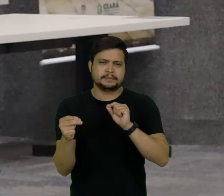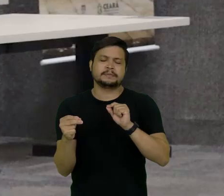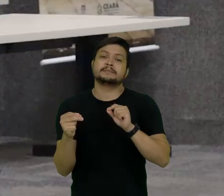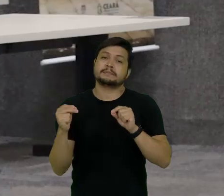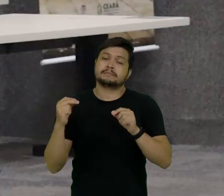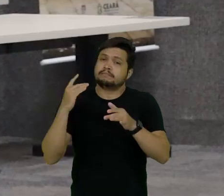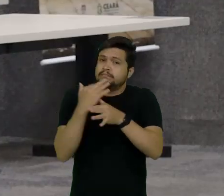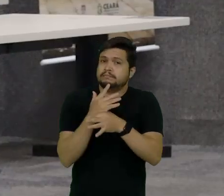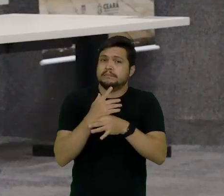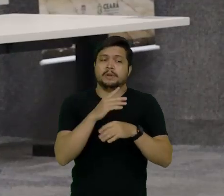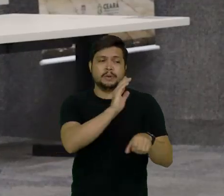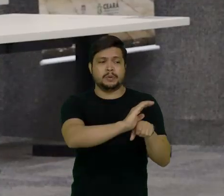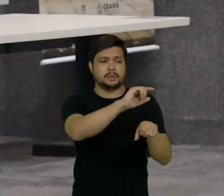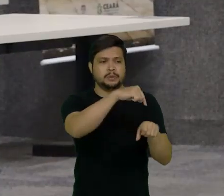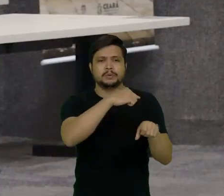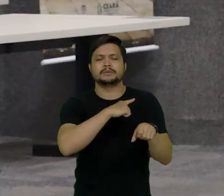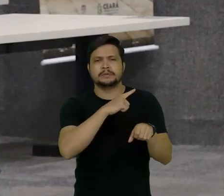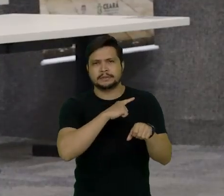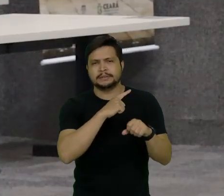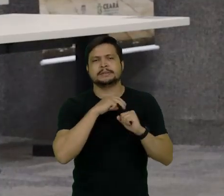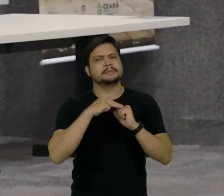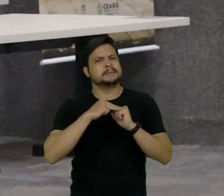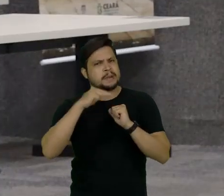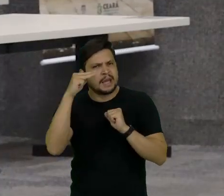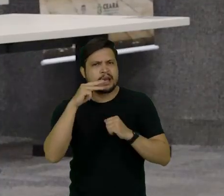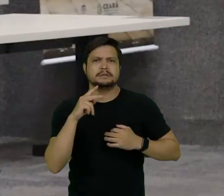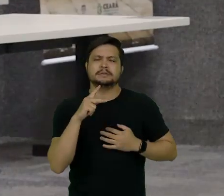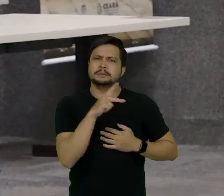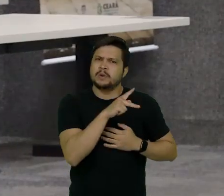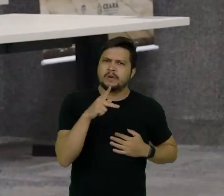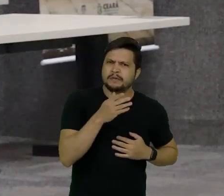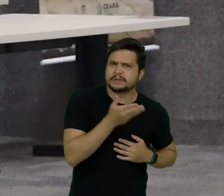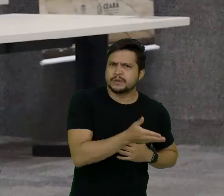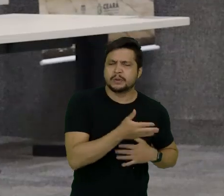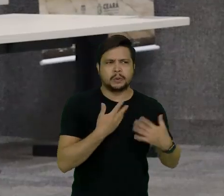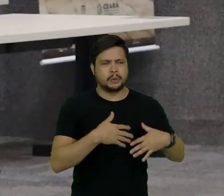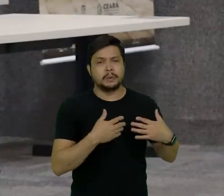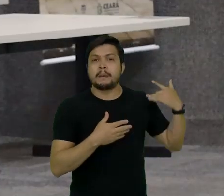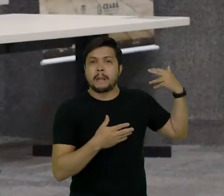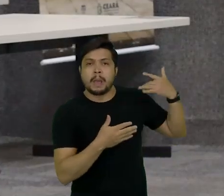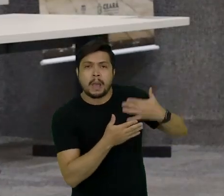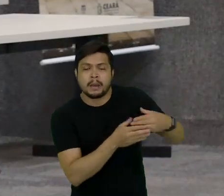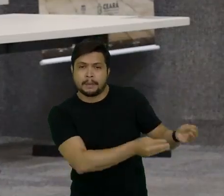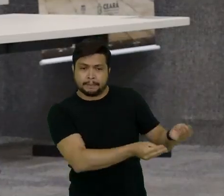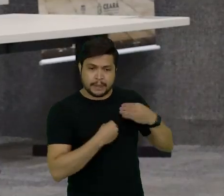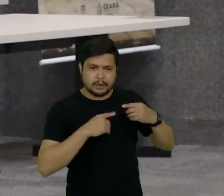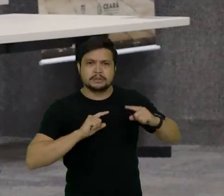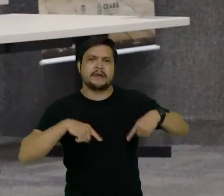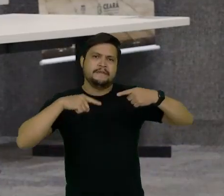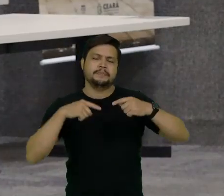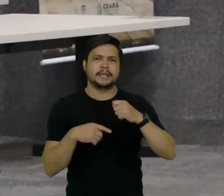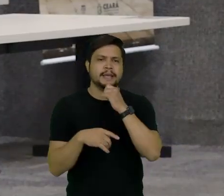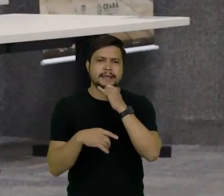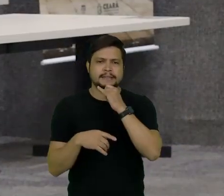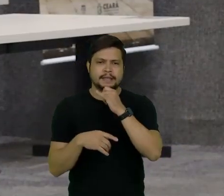passa pelo fato da gente ter mestres, professores, que ao longo do tempo nos